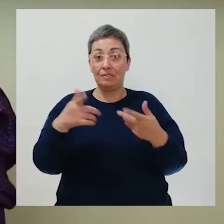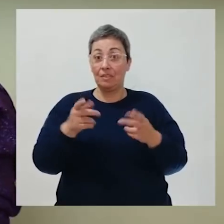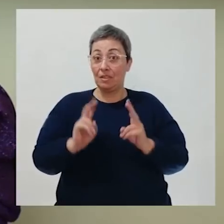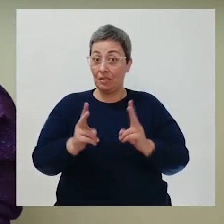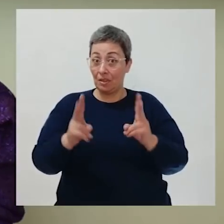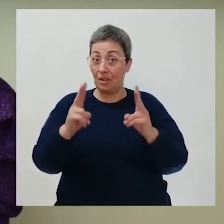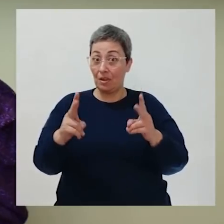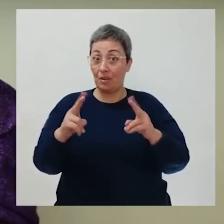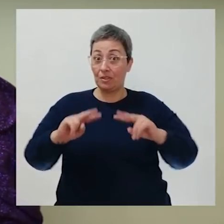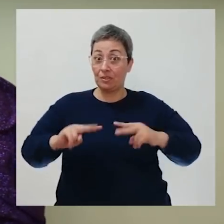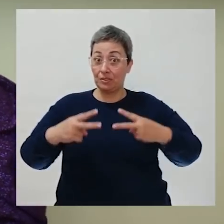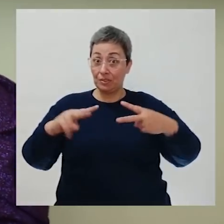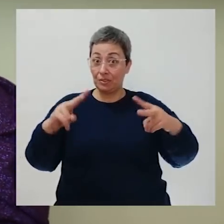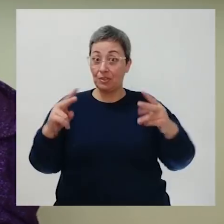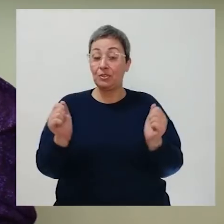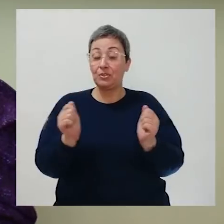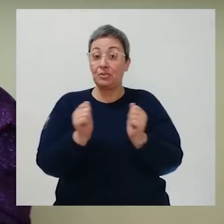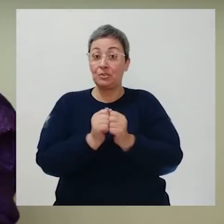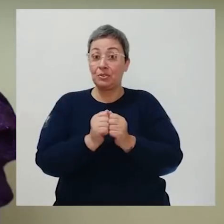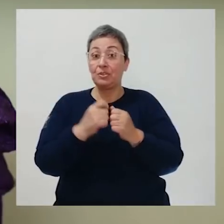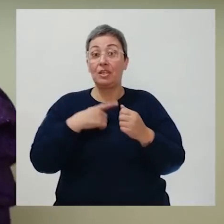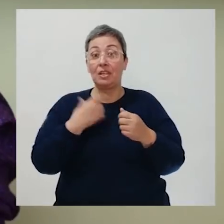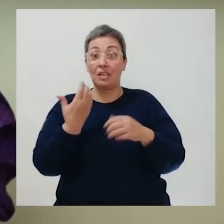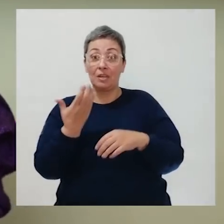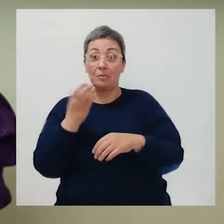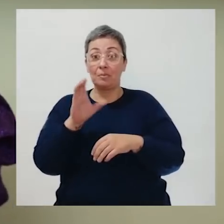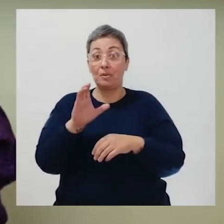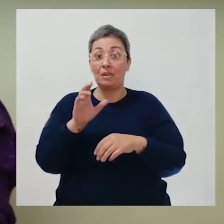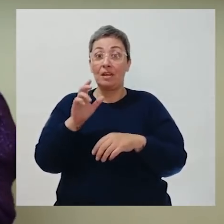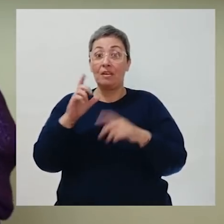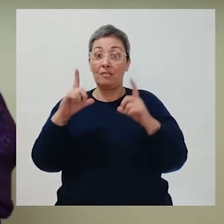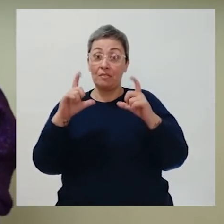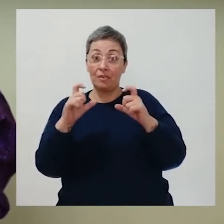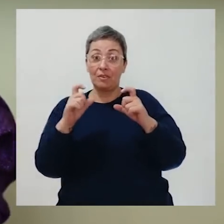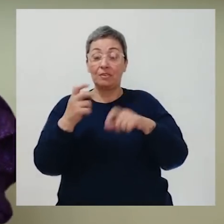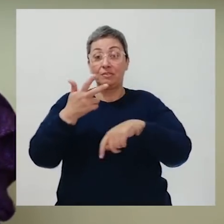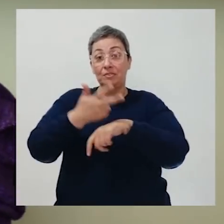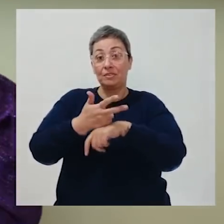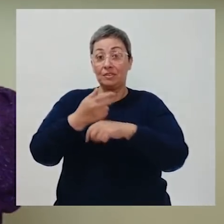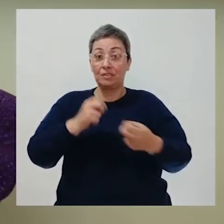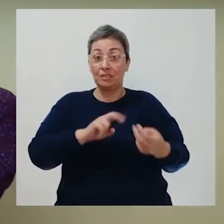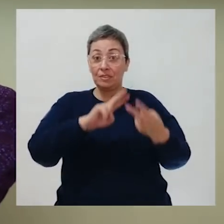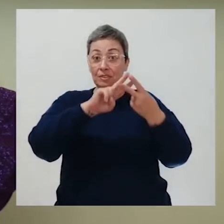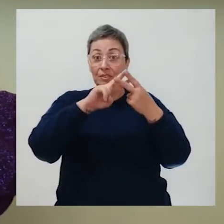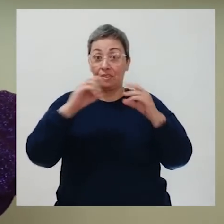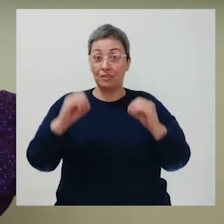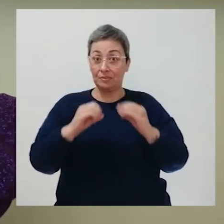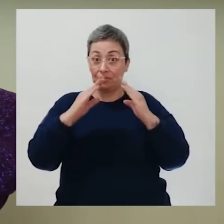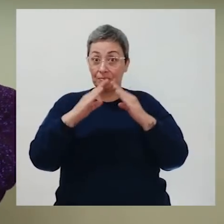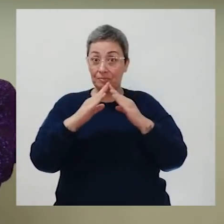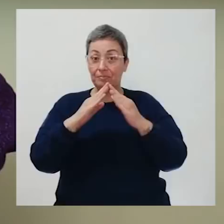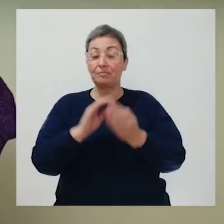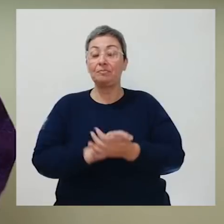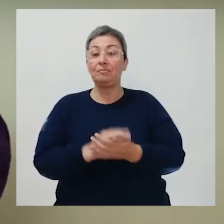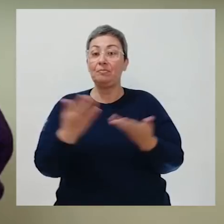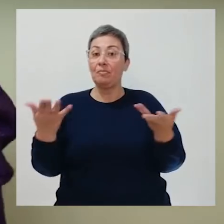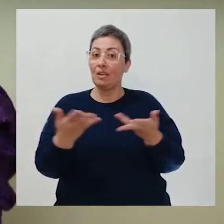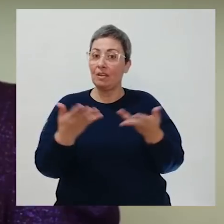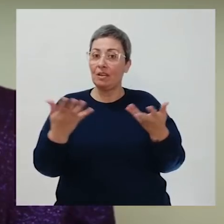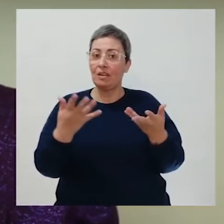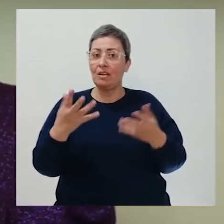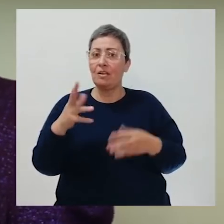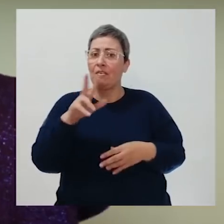Aê! E continuem compartilhando com a gente. É só postar uma foto ou vídeo com a hashtag Saberes em